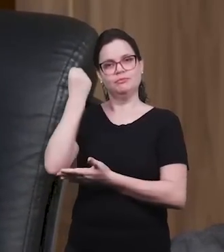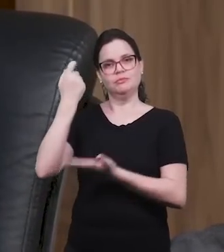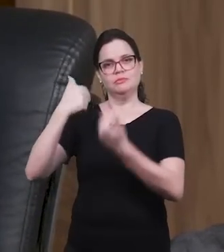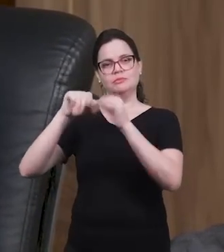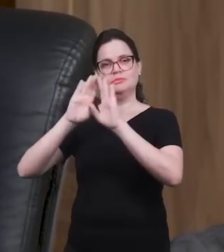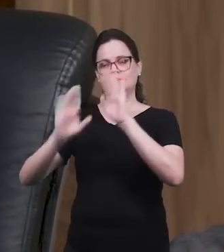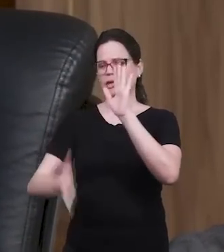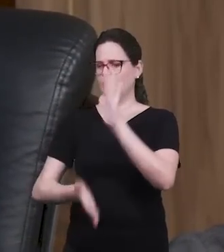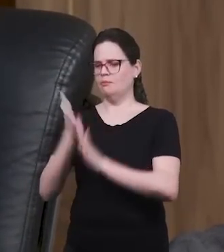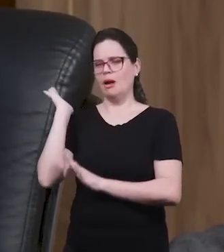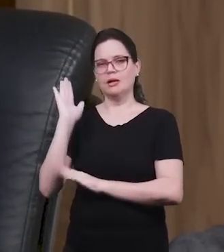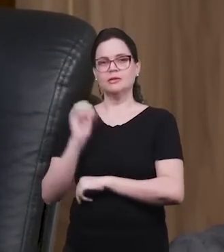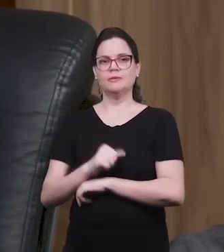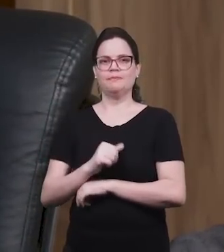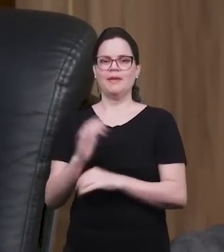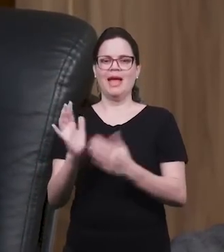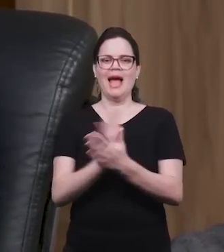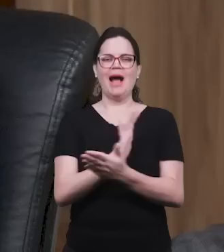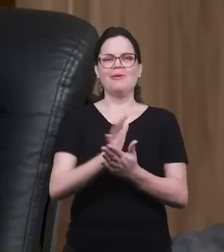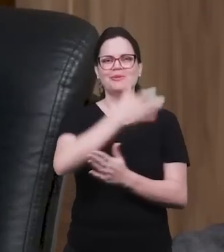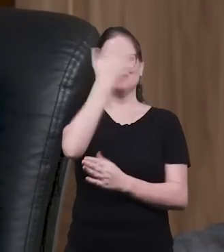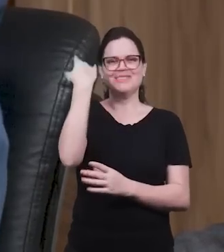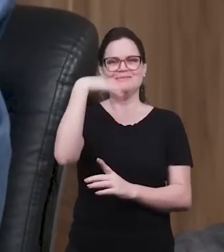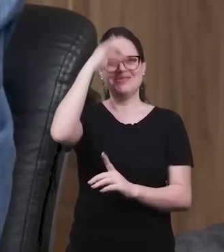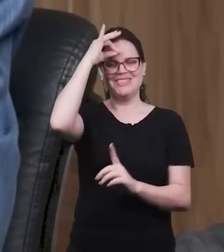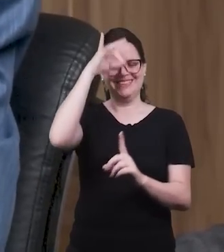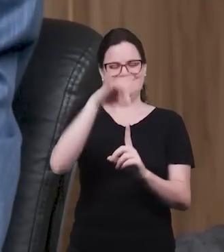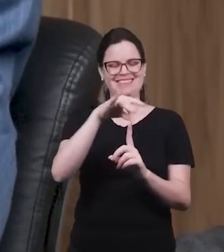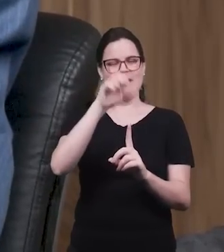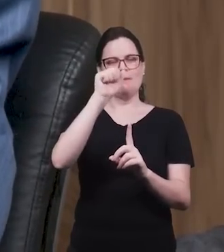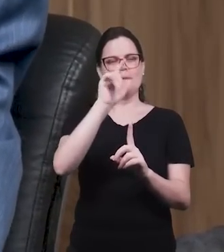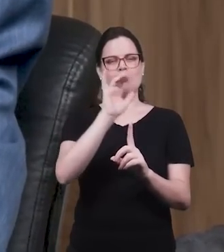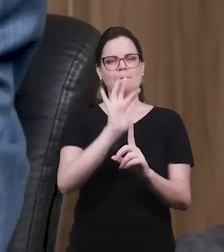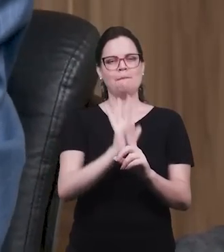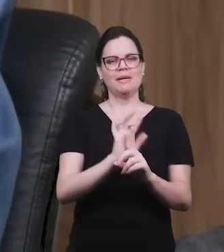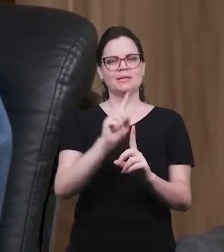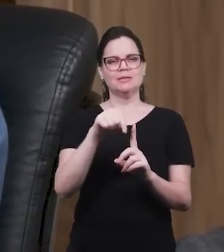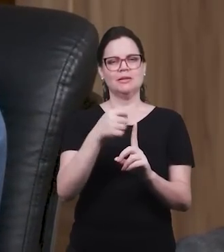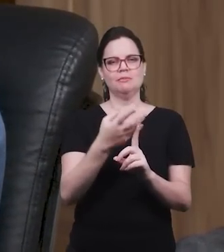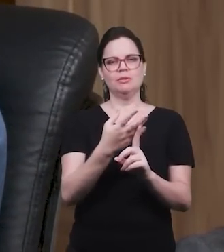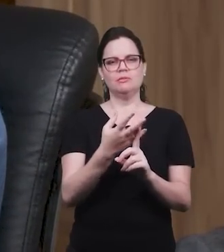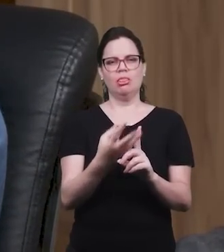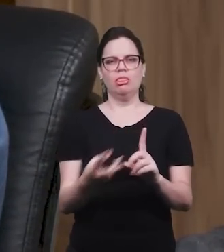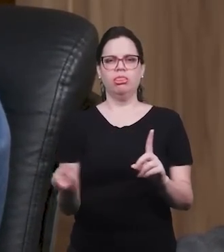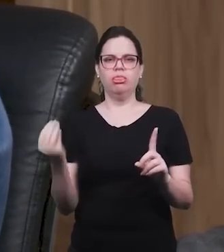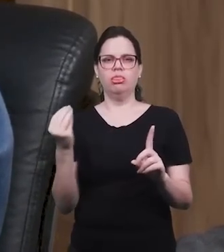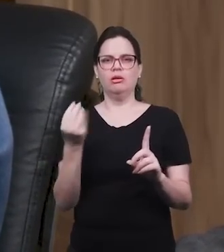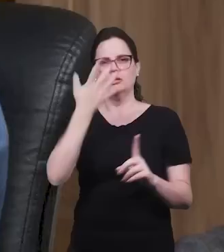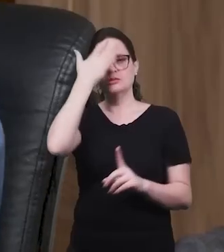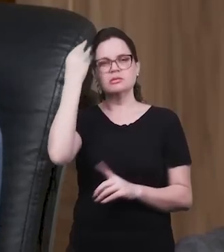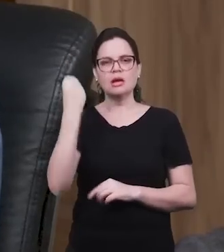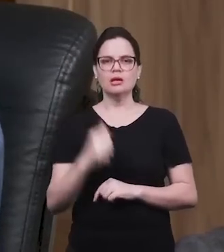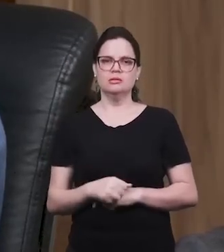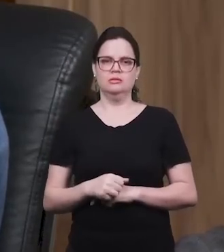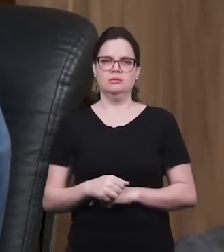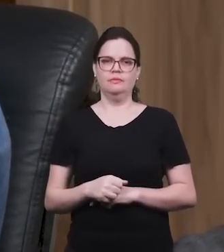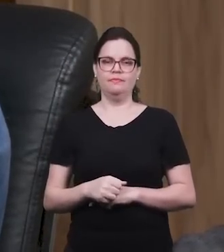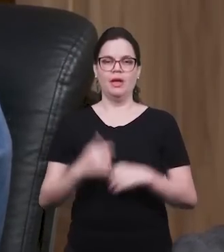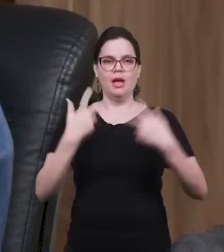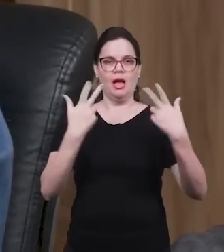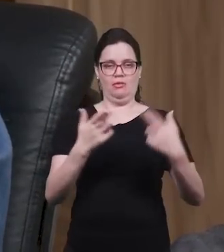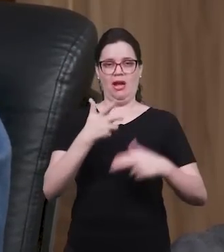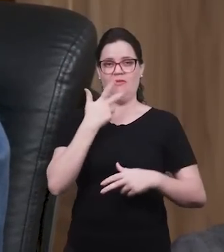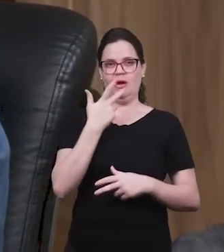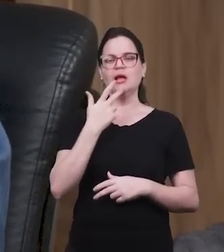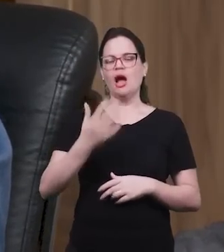muitos receberam a bênção e esqueceram. Então, é como assim, o fogo desceu, mas desceu, em vez de descer para